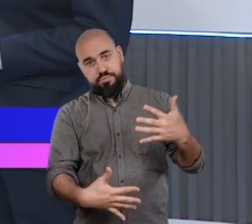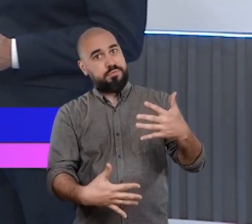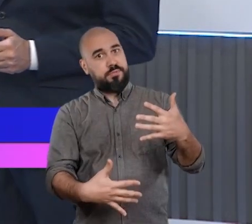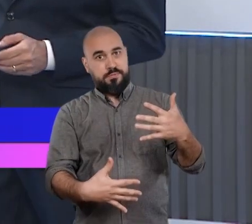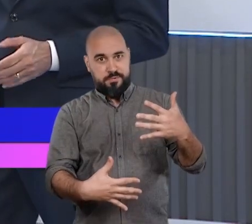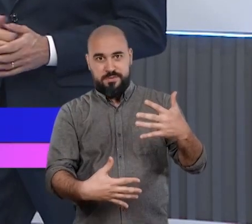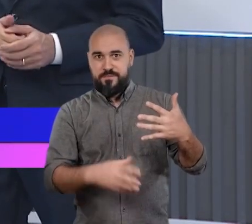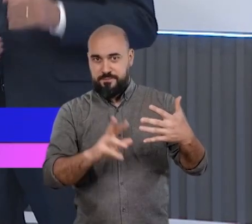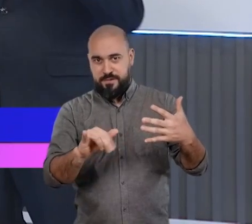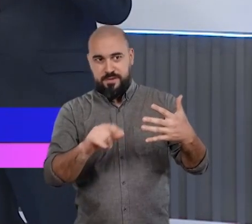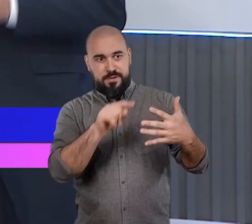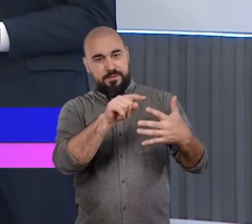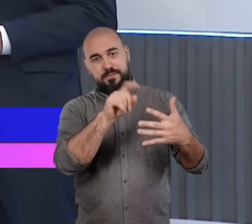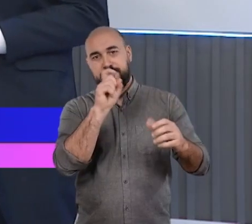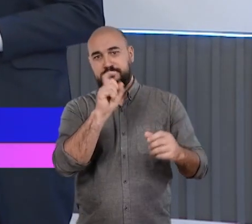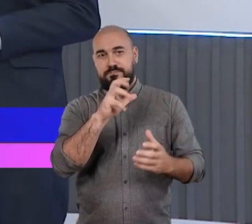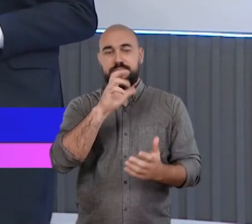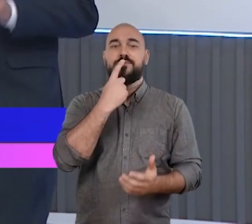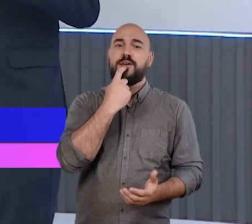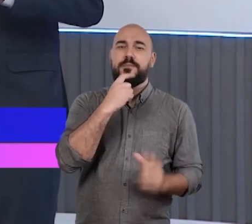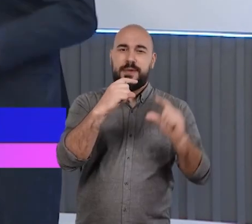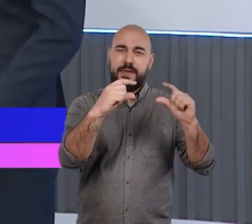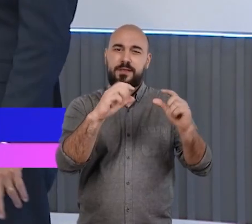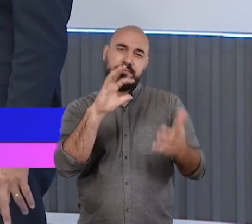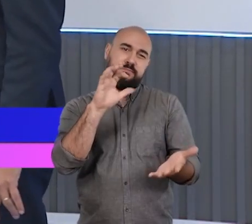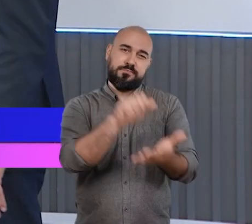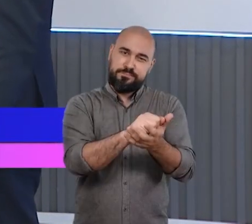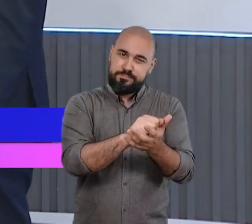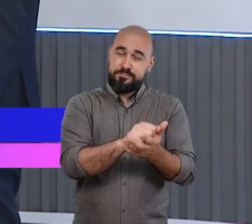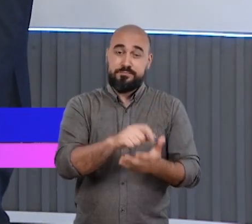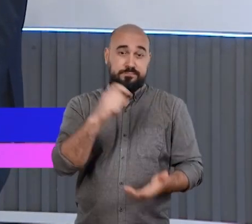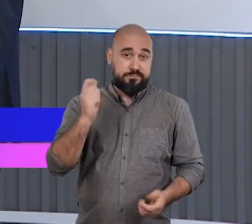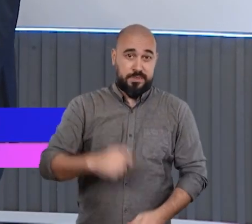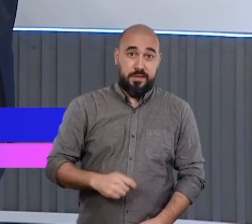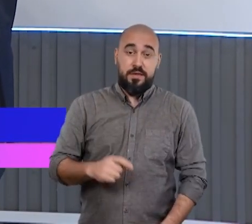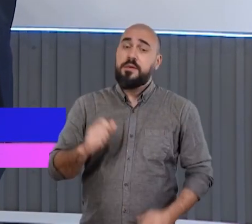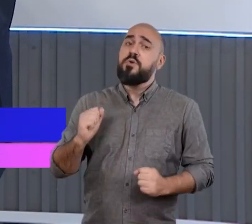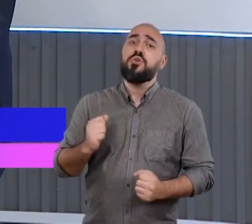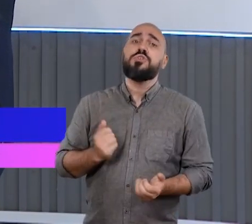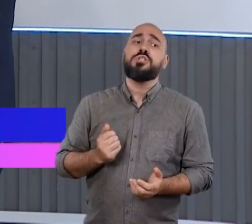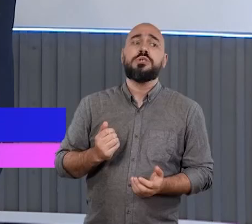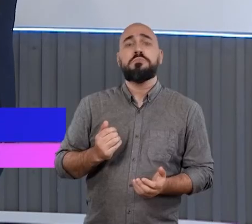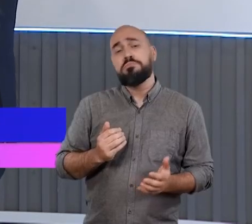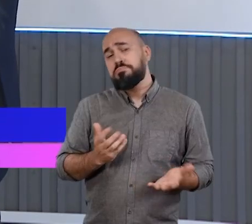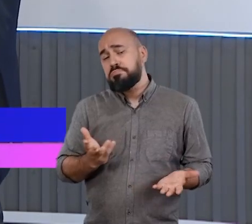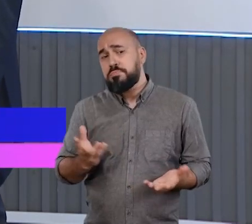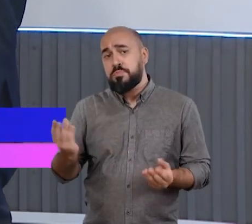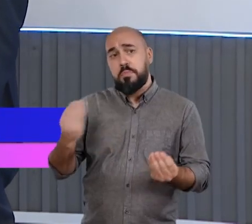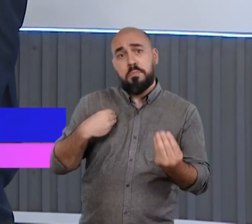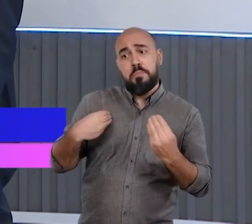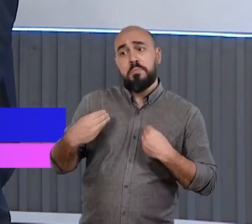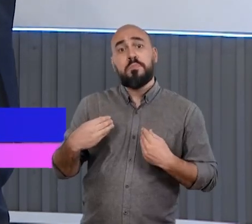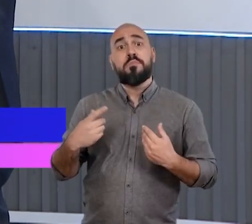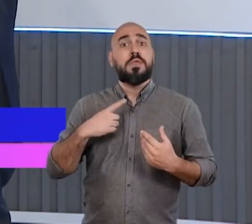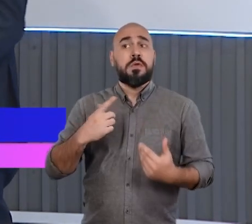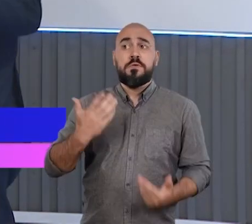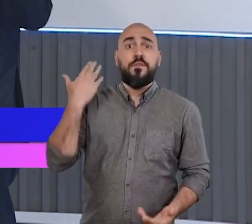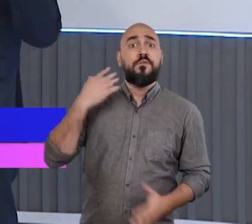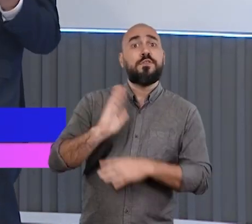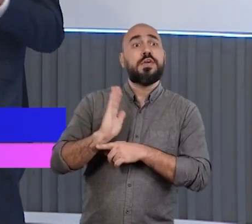programas, reflexões, para enriquecer a sua caminhada espiritual, tá bom? Então está aqui temporadas atuais,